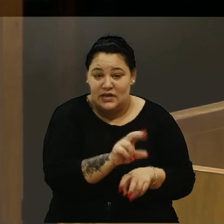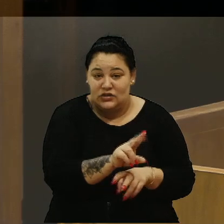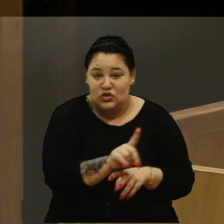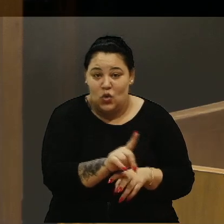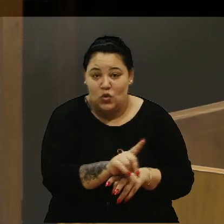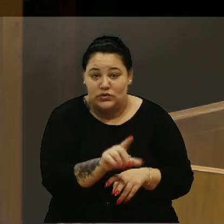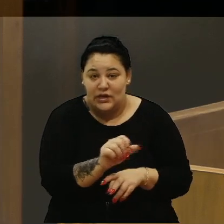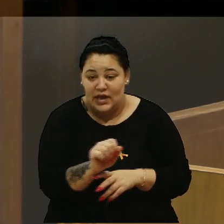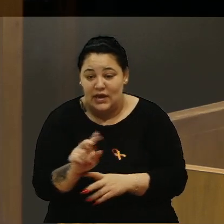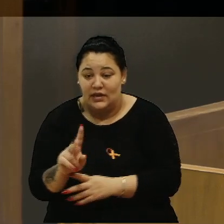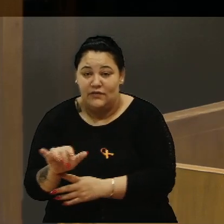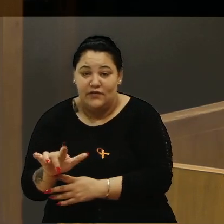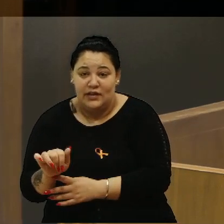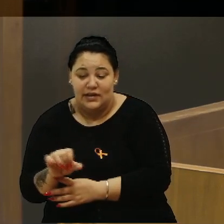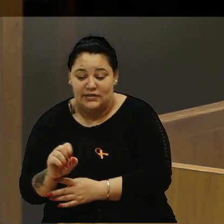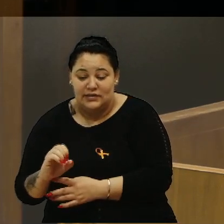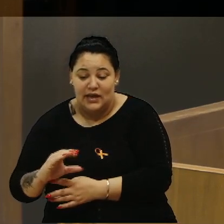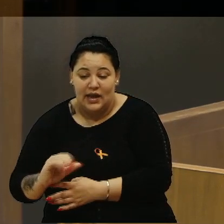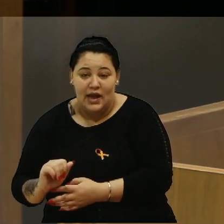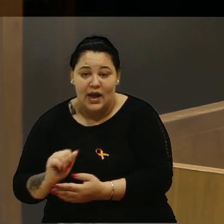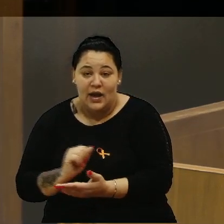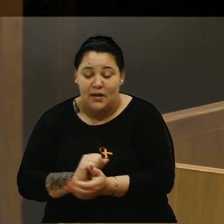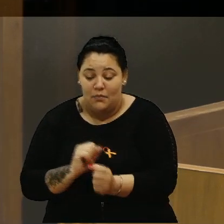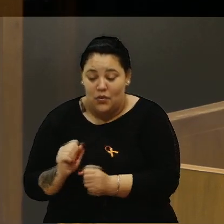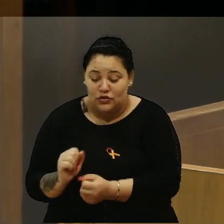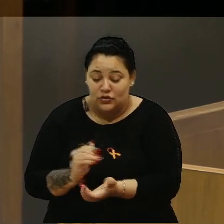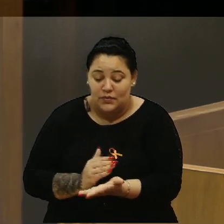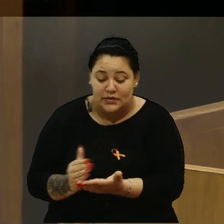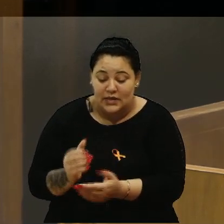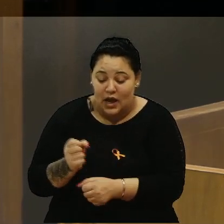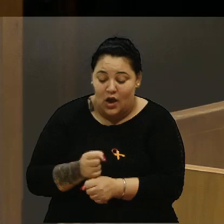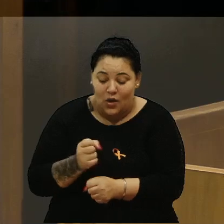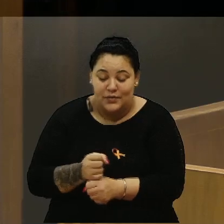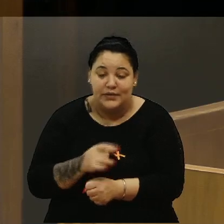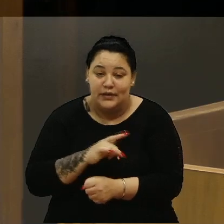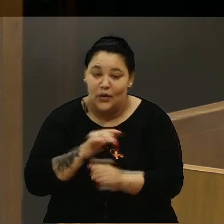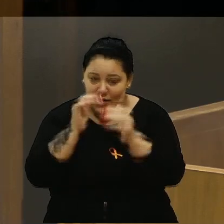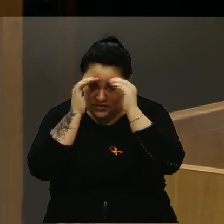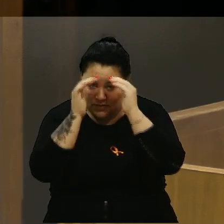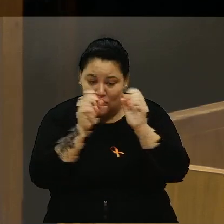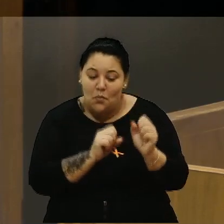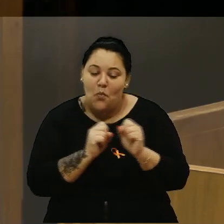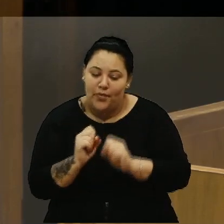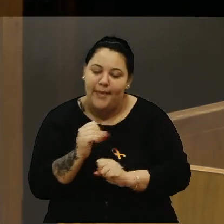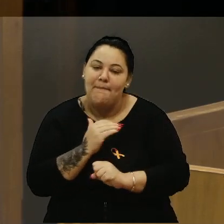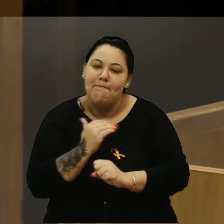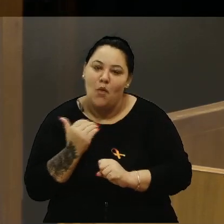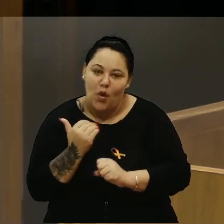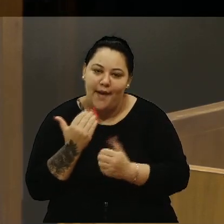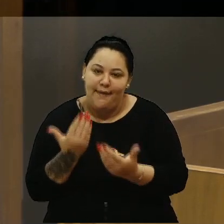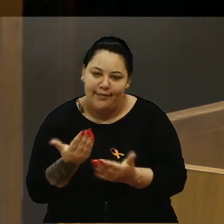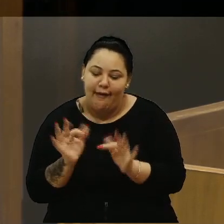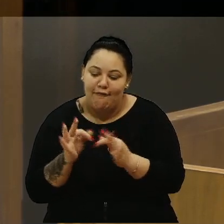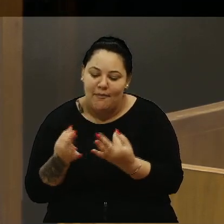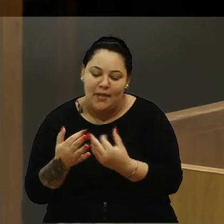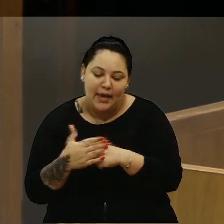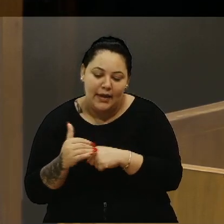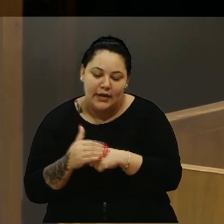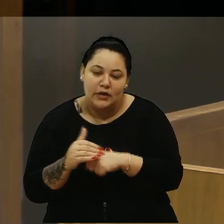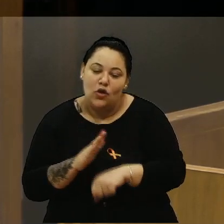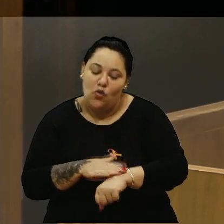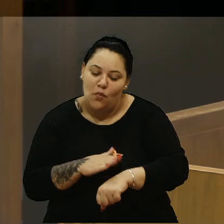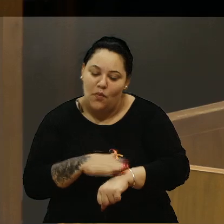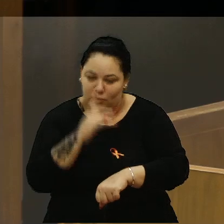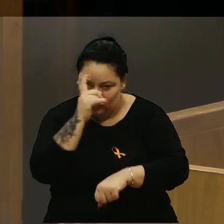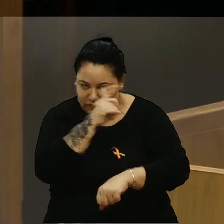recomeçar as suas obras, para que as pessoas tenham a dignidade de poder enterrar os seus entes queridos, quando que no momento mais difícil de